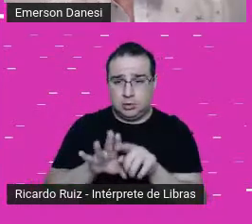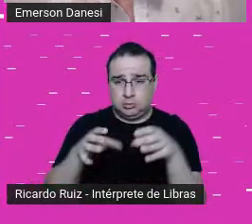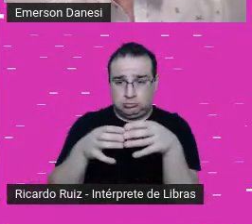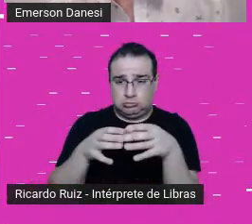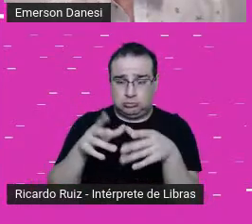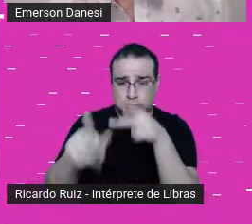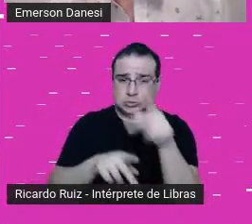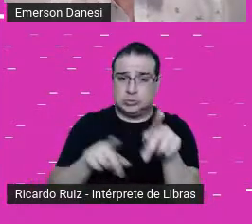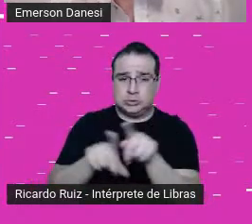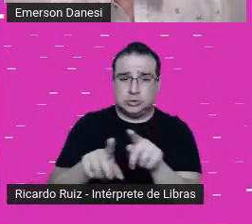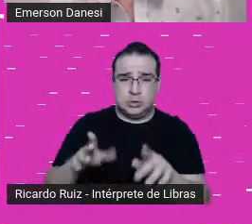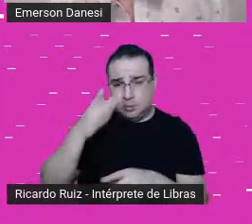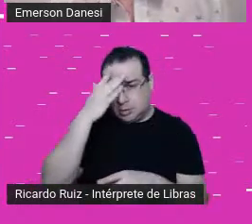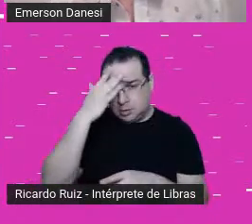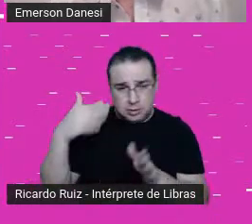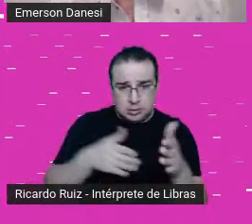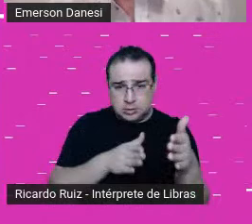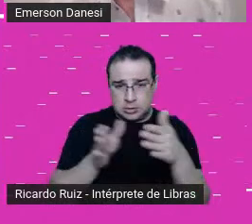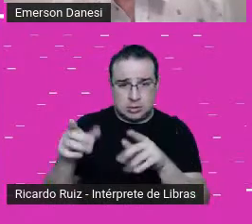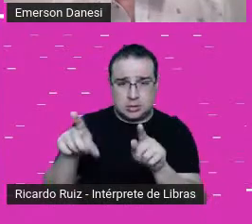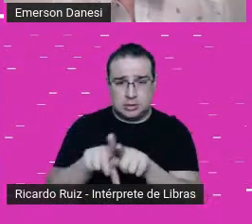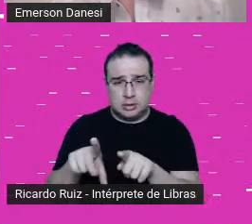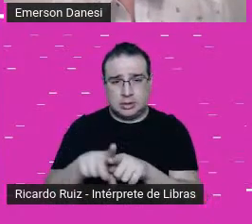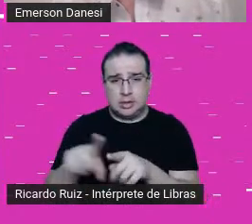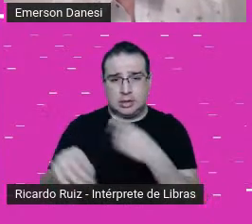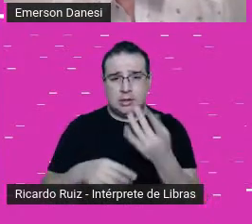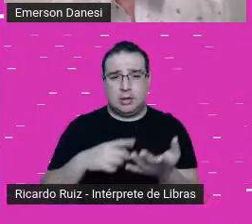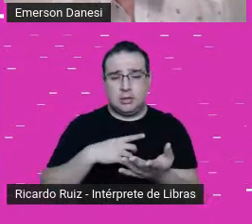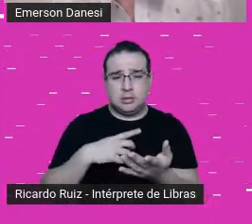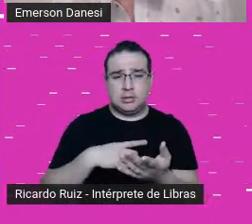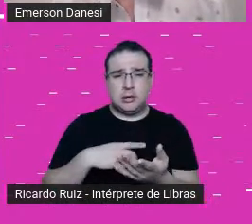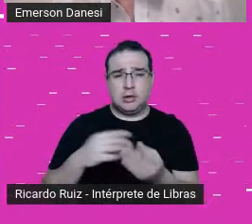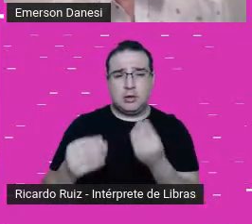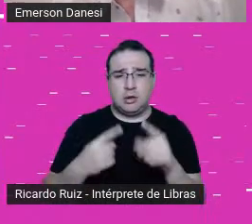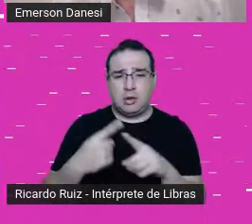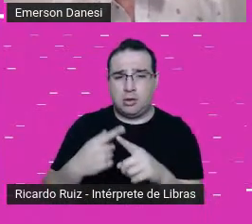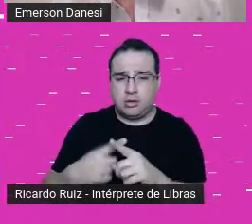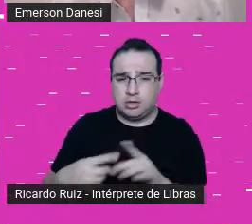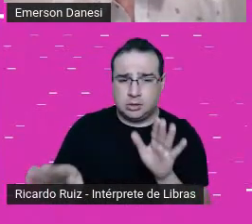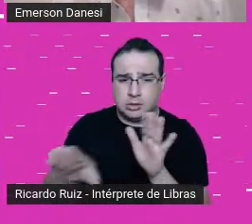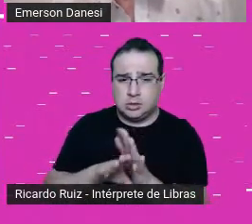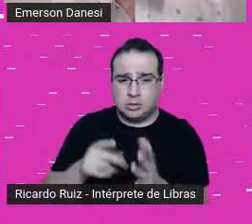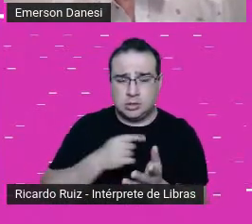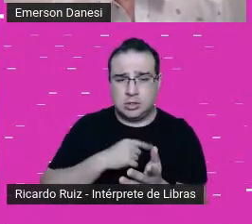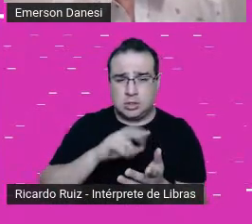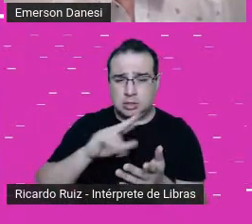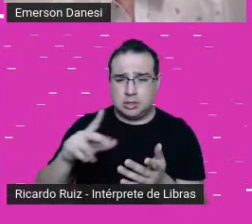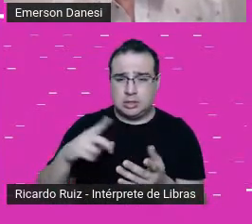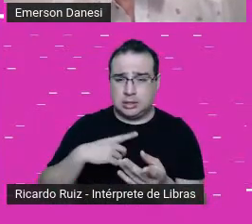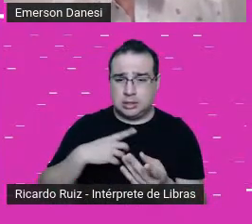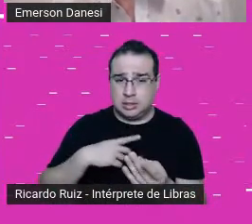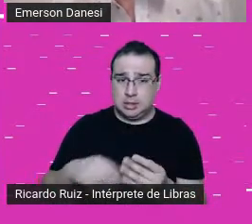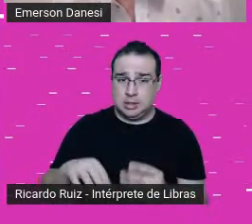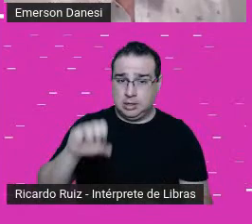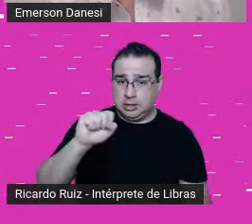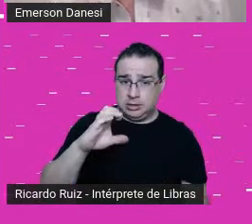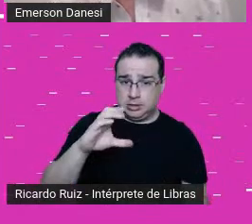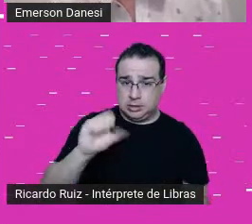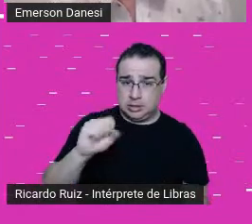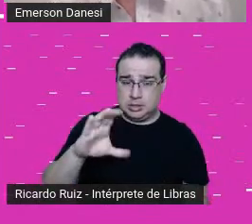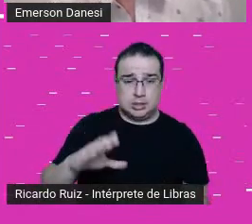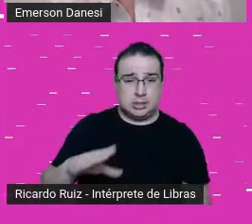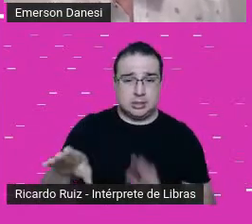público tinha que passar por um monte de... Ele não é igual que você chega, né? O Sesc Anchieta, você desce, você já vê